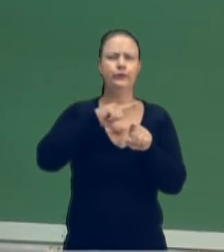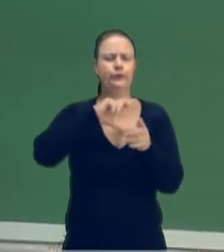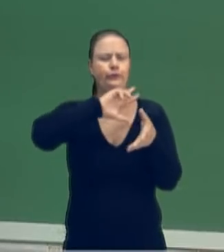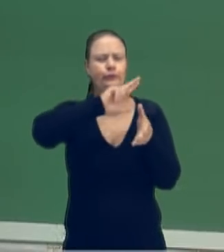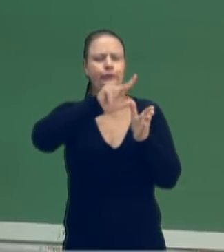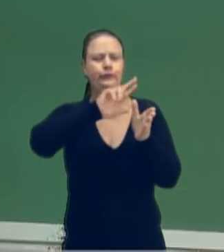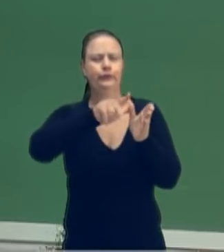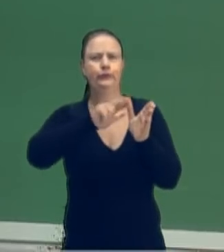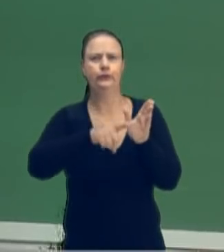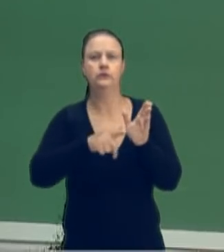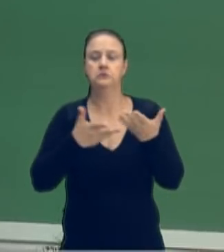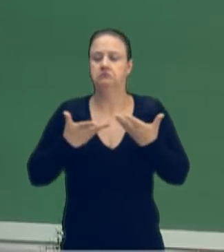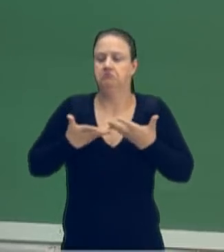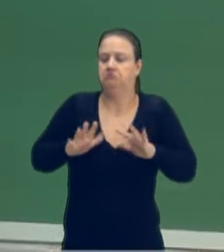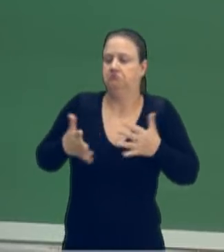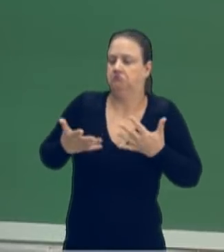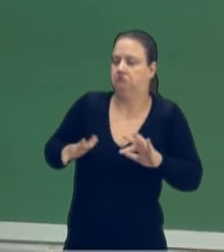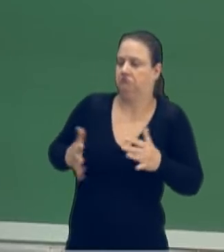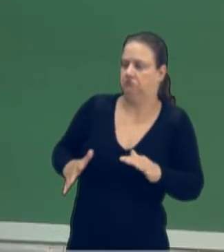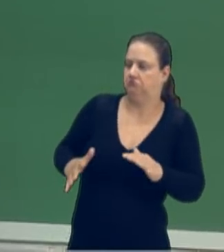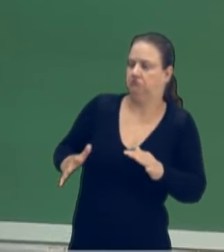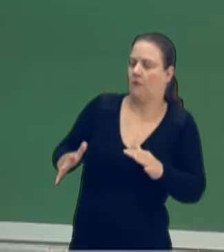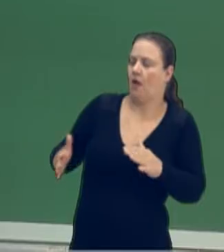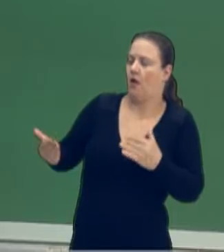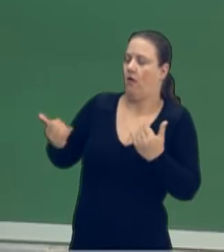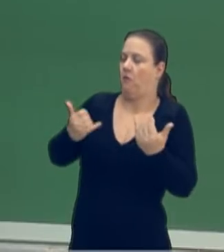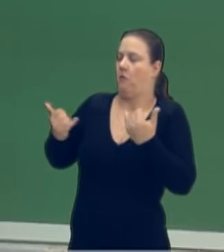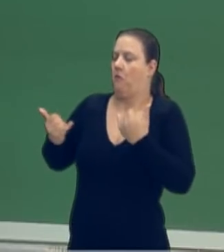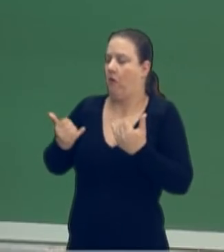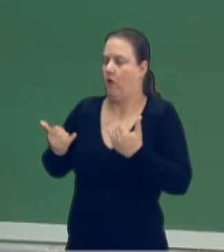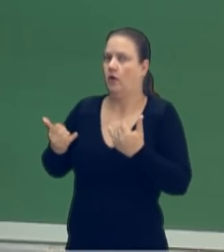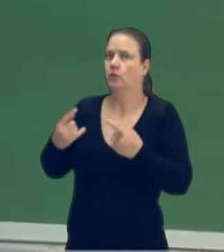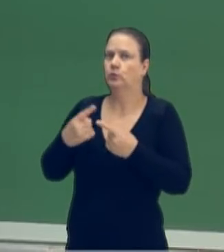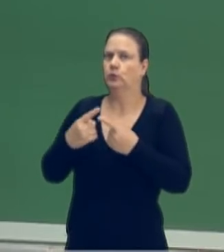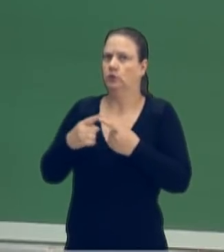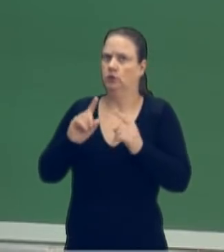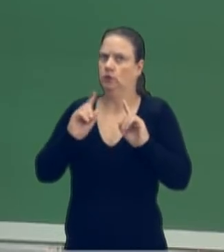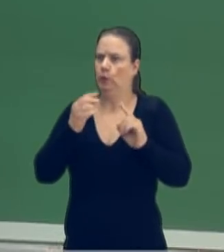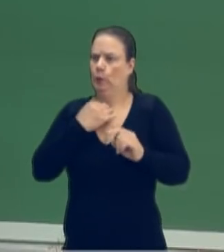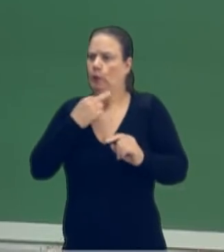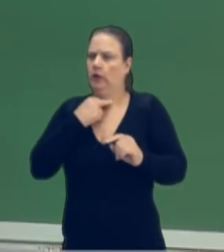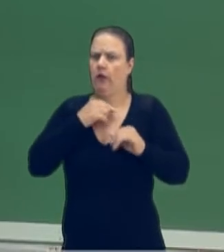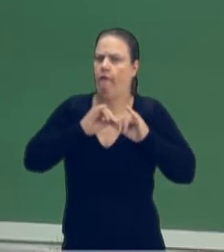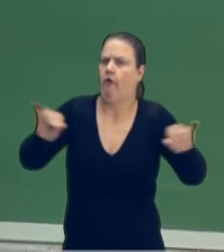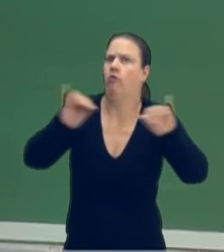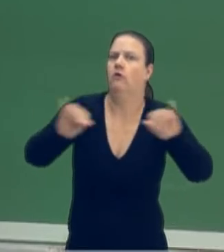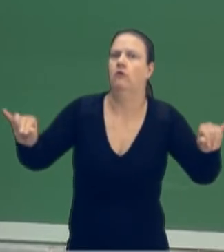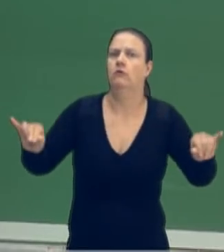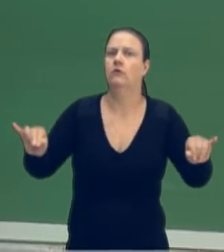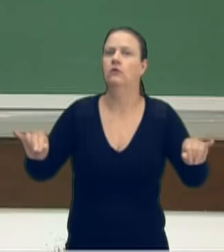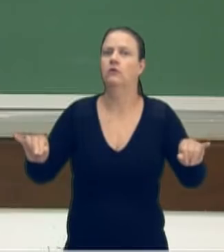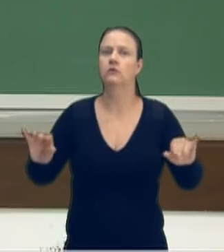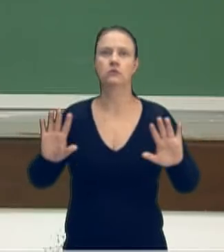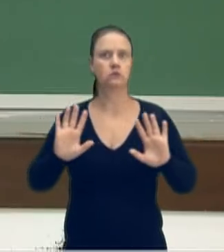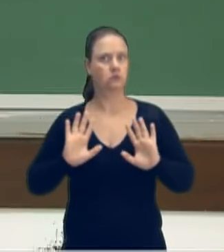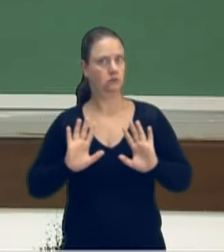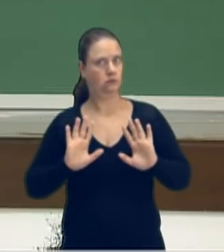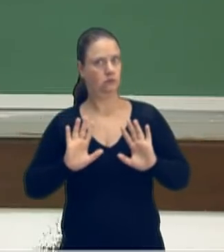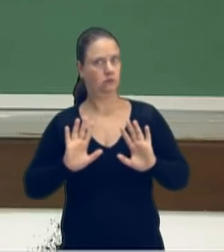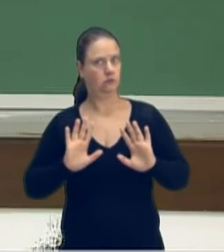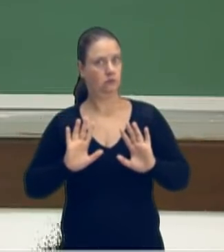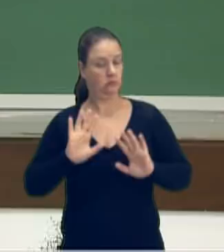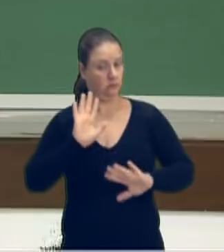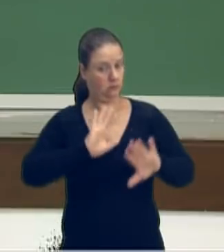que não gostavam de ser tão ditos porque tinha uma carga negativa, como a deusa Hammet, que daqui a pouquinho nós vamos entrar aqui no